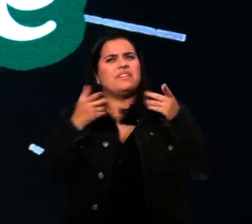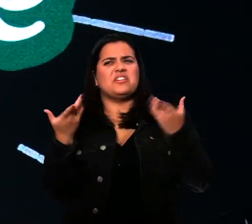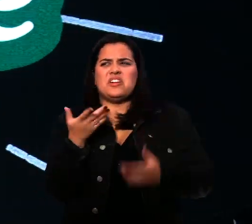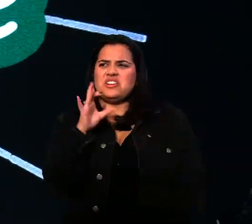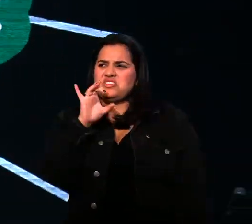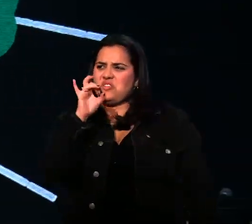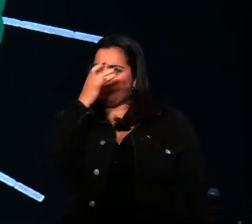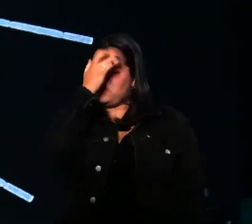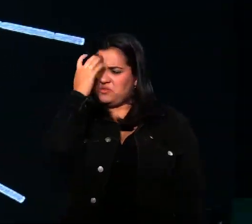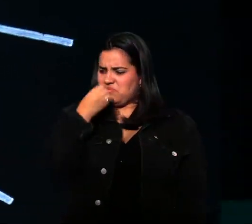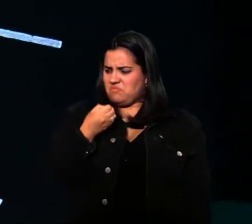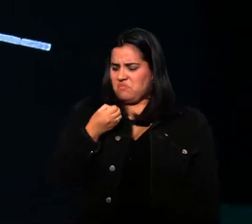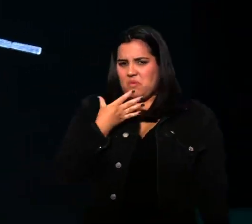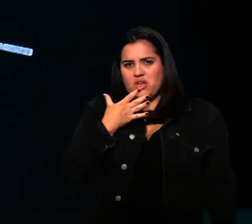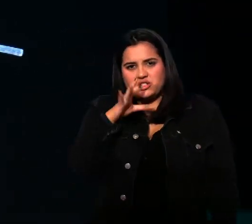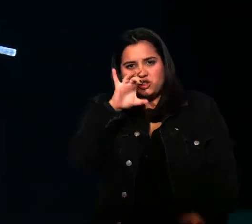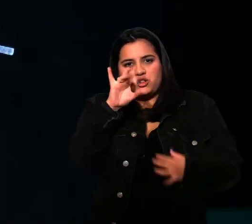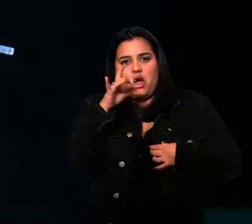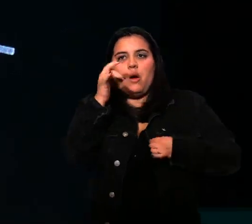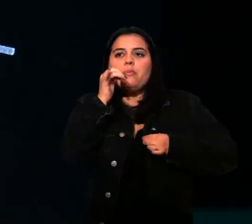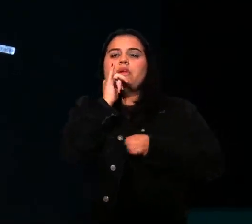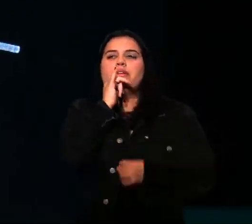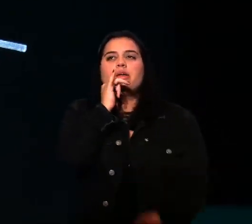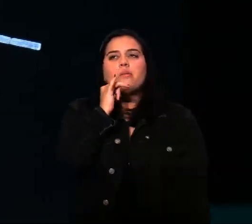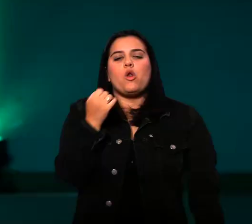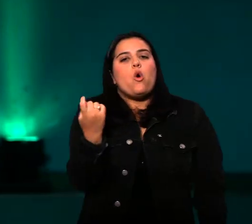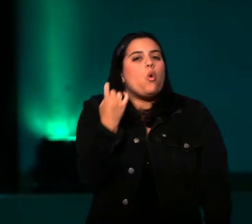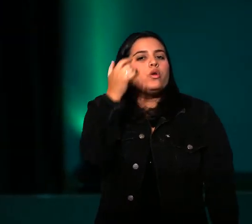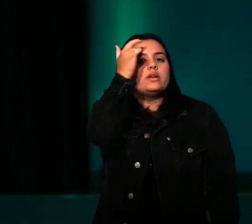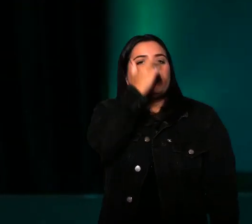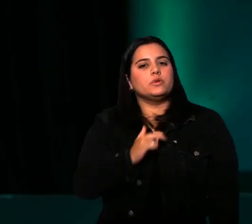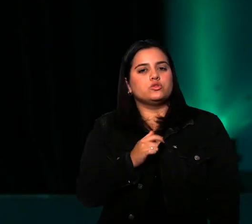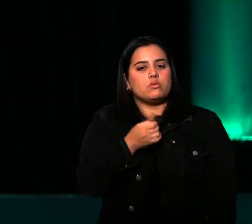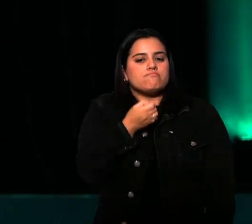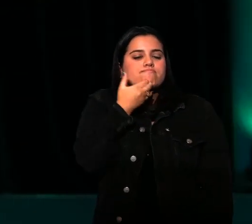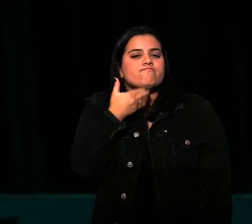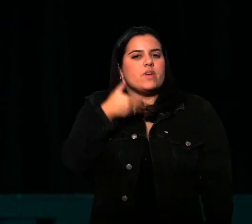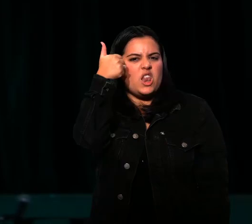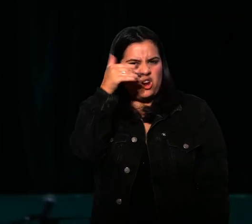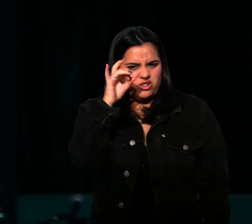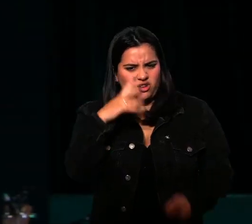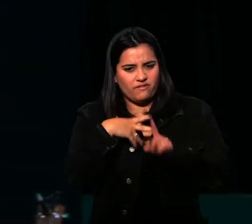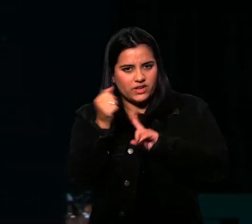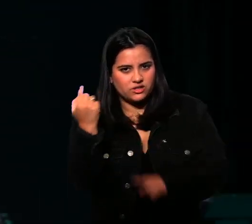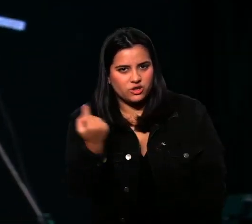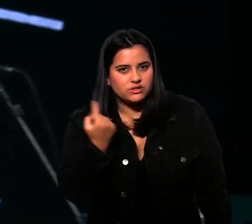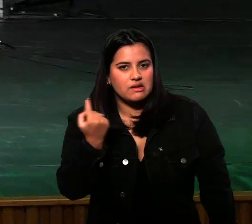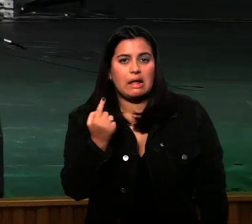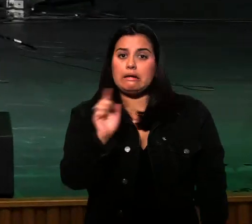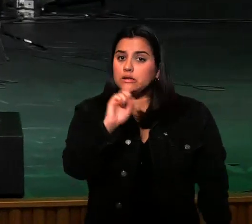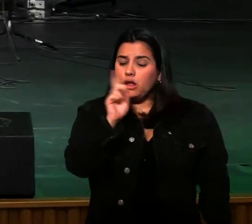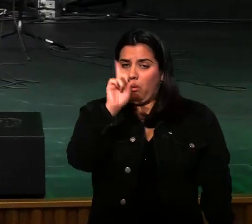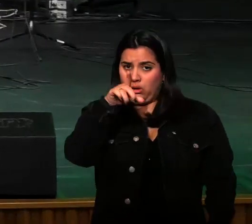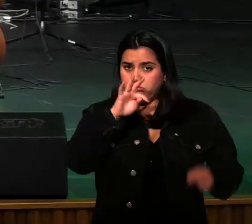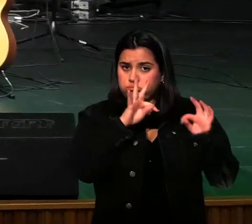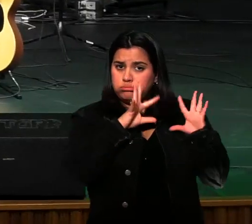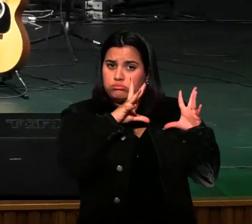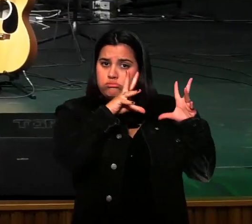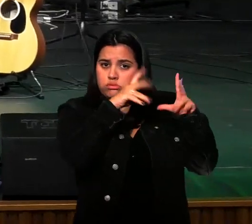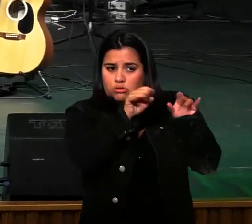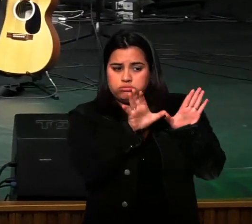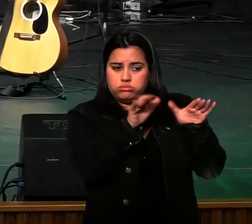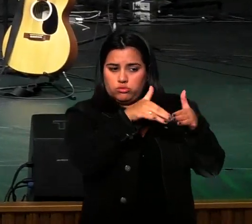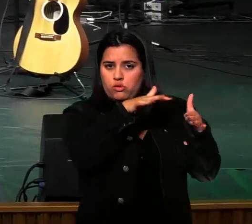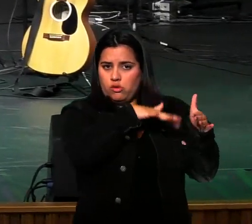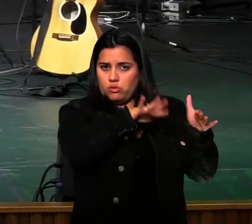Não. O elenco todo, ou o time todo que está jogando, que vai se juntar para poder fazer aquele jogo e ganhar. Não só no